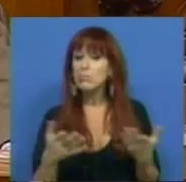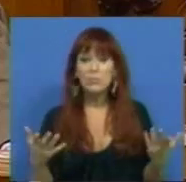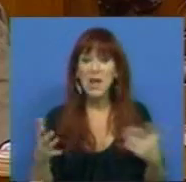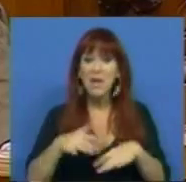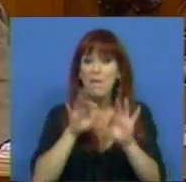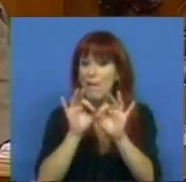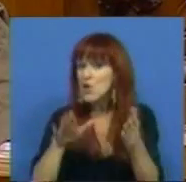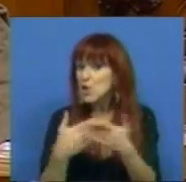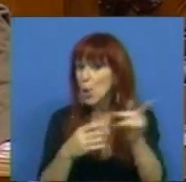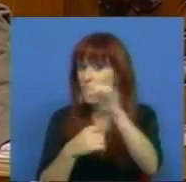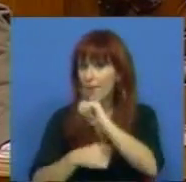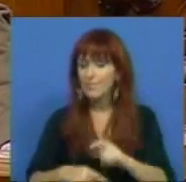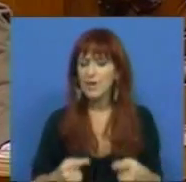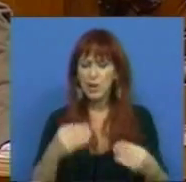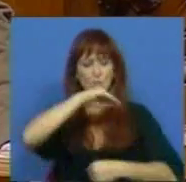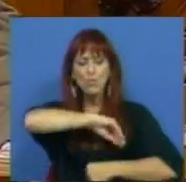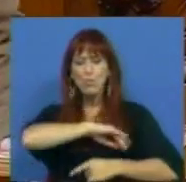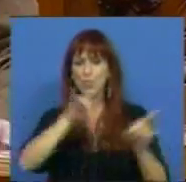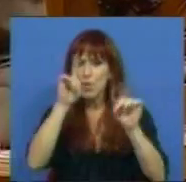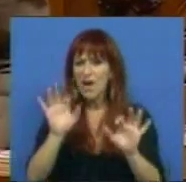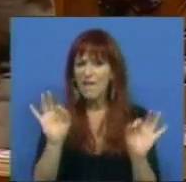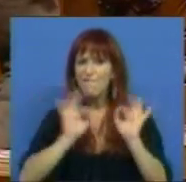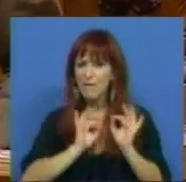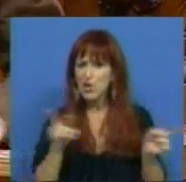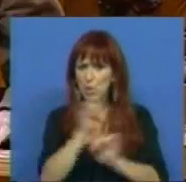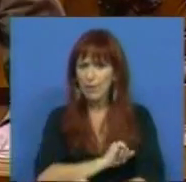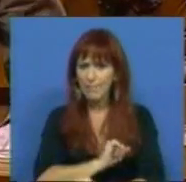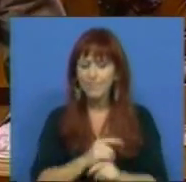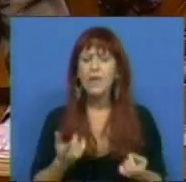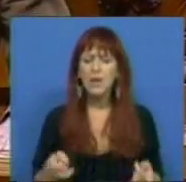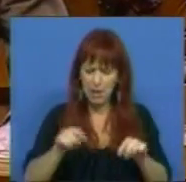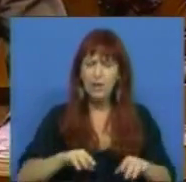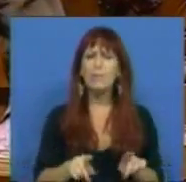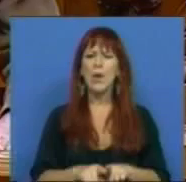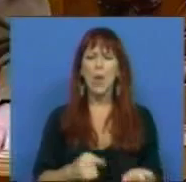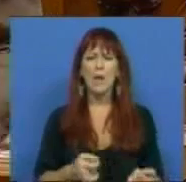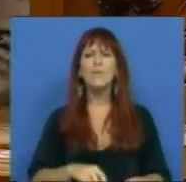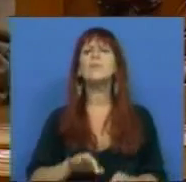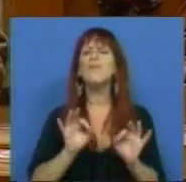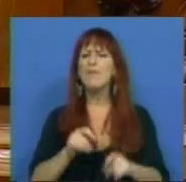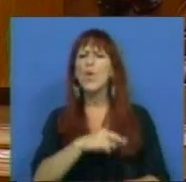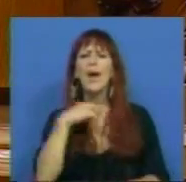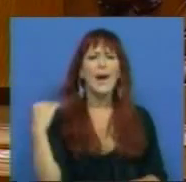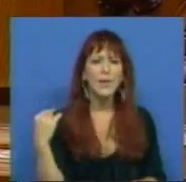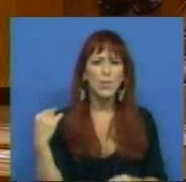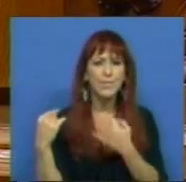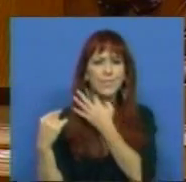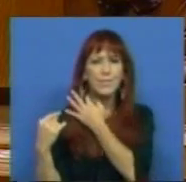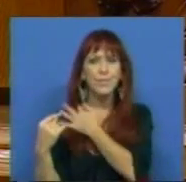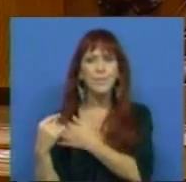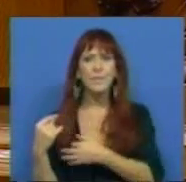fazem favores e não recebem favores. E foi ainda um favor raro. Por